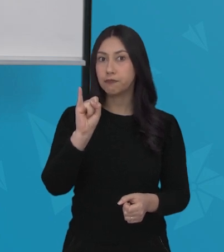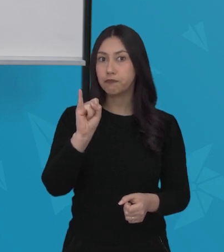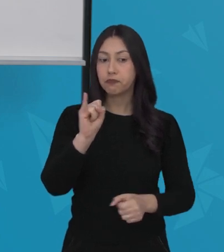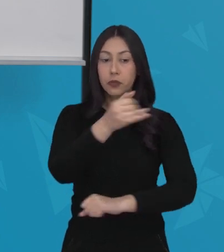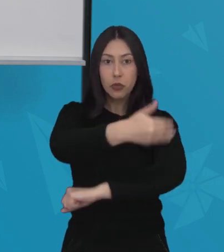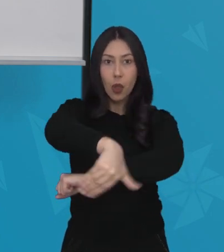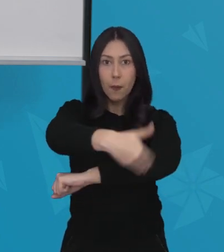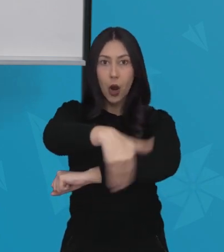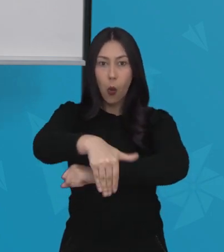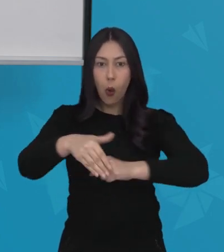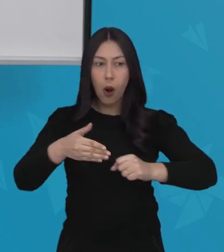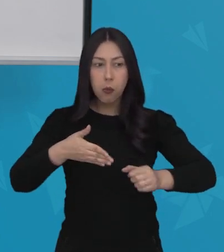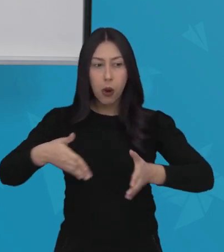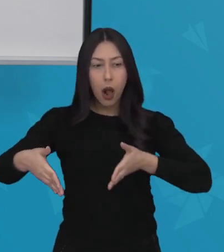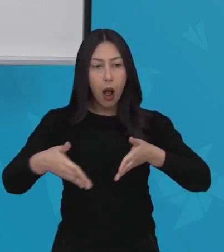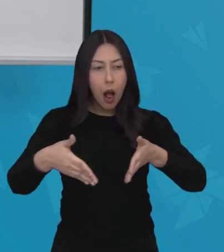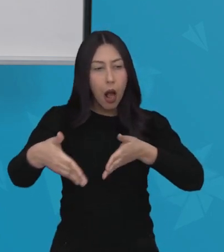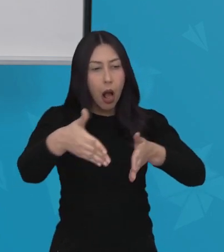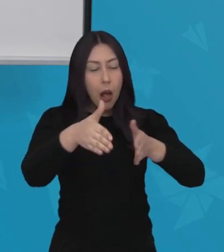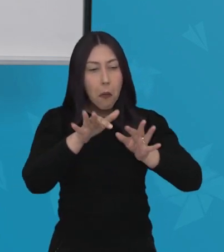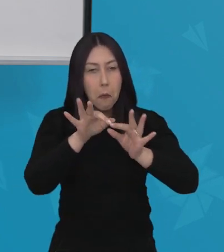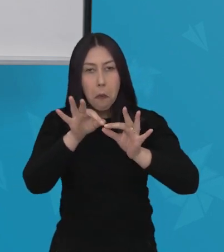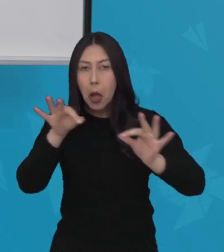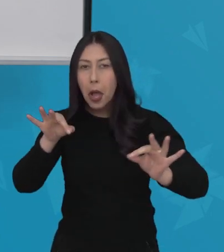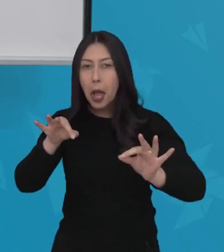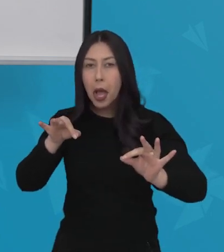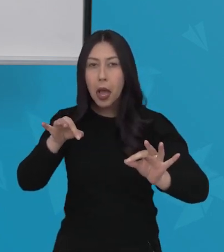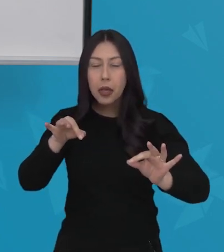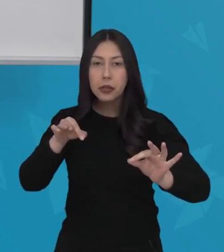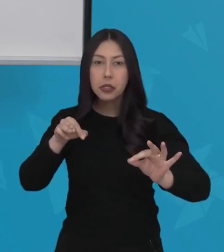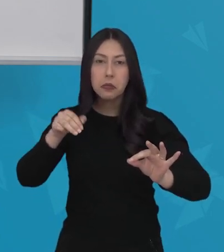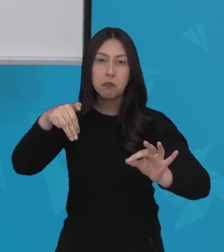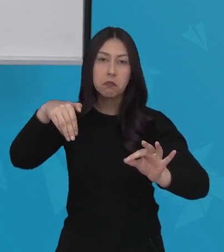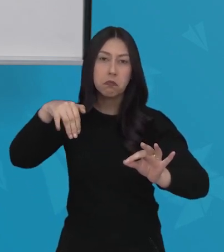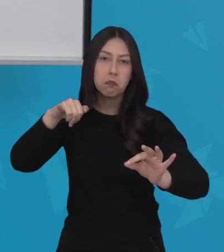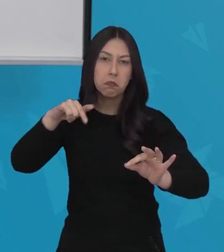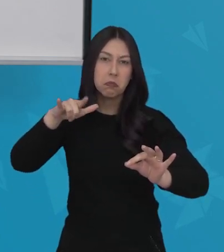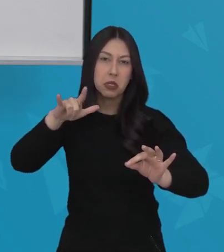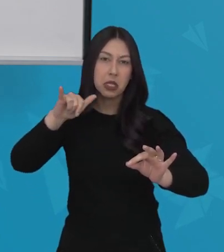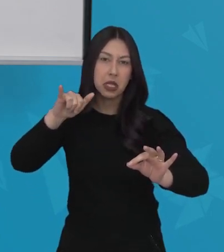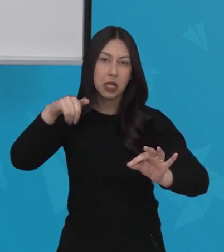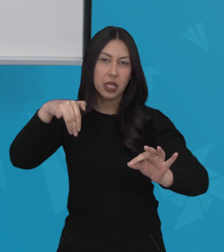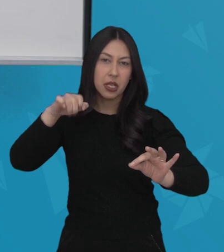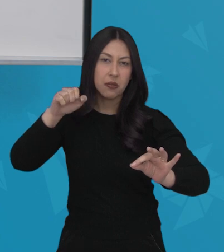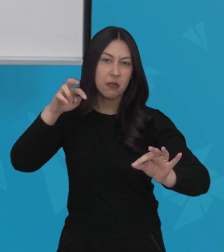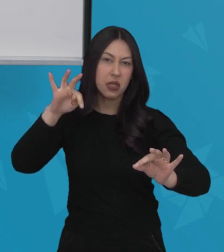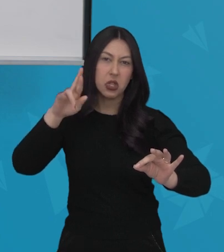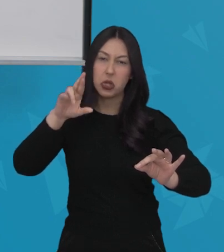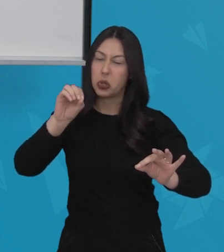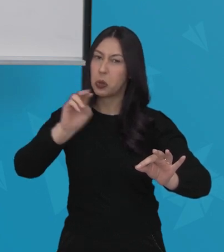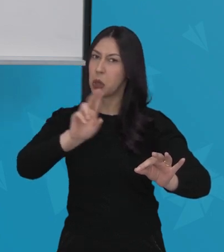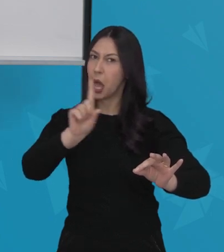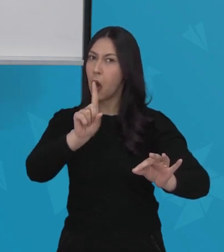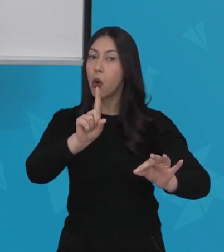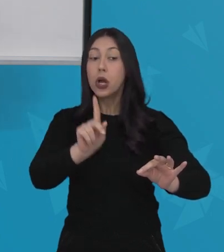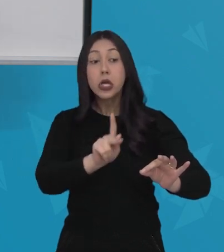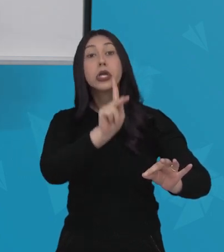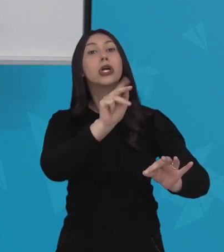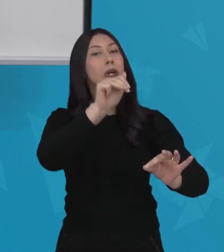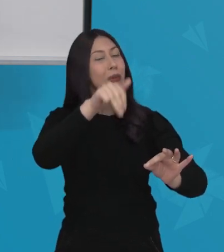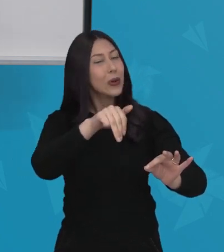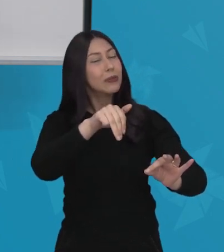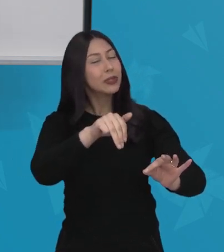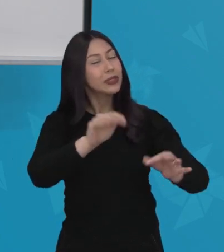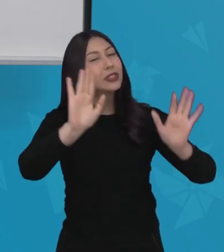uma estrada, eu não vou medir em metros, ou em milímetros, ou em centímetros. Eu vou medir em quilômetros. Isso foi o que a gente discutiu na